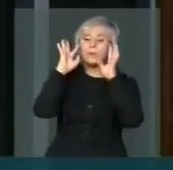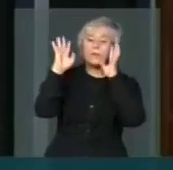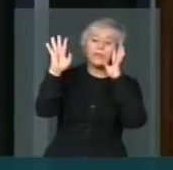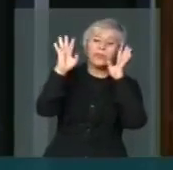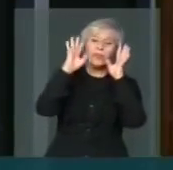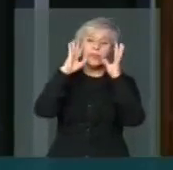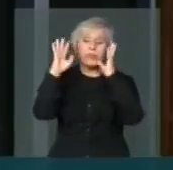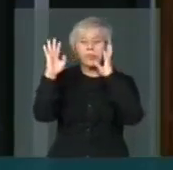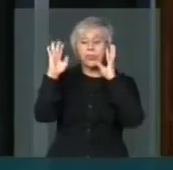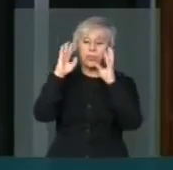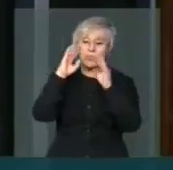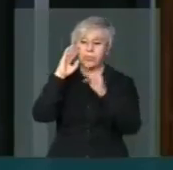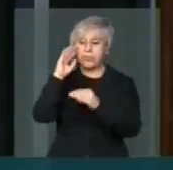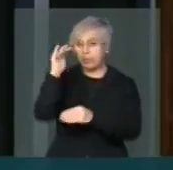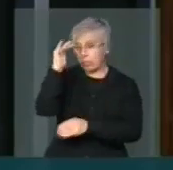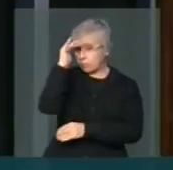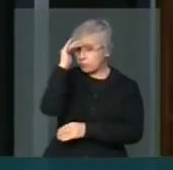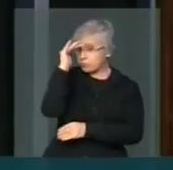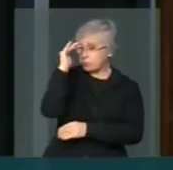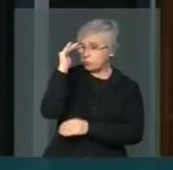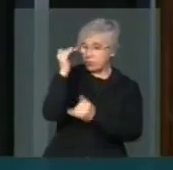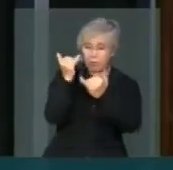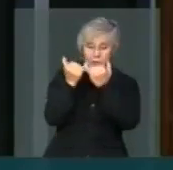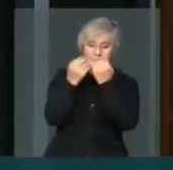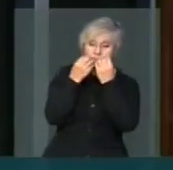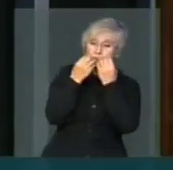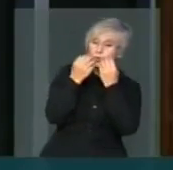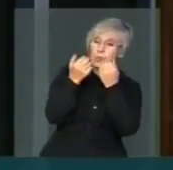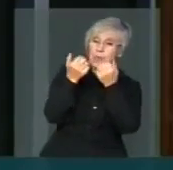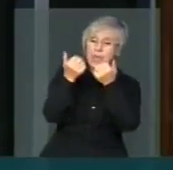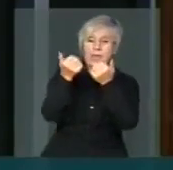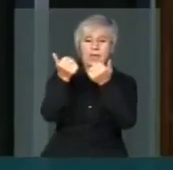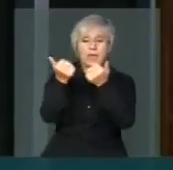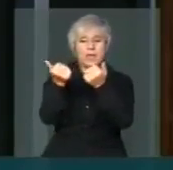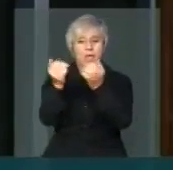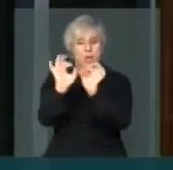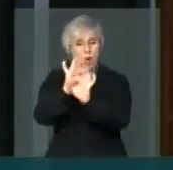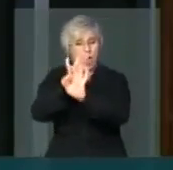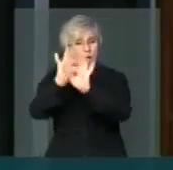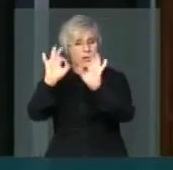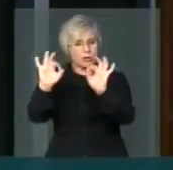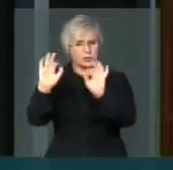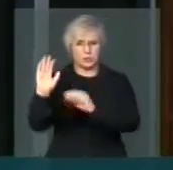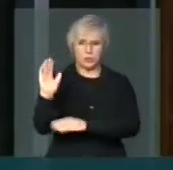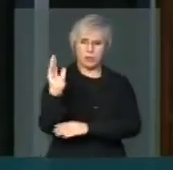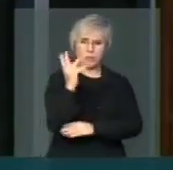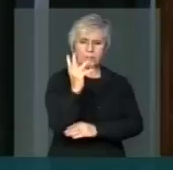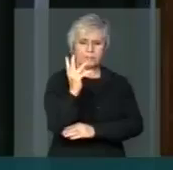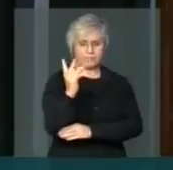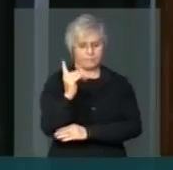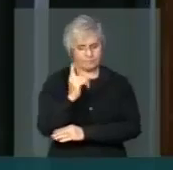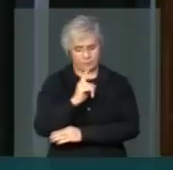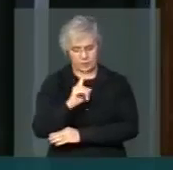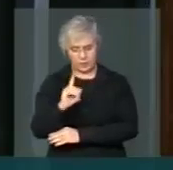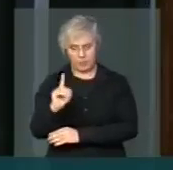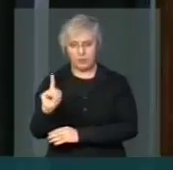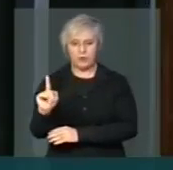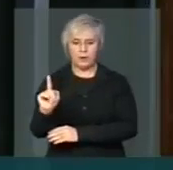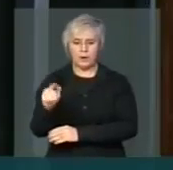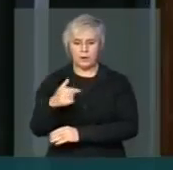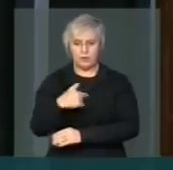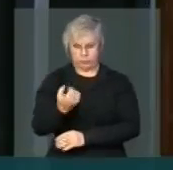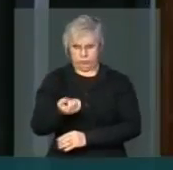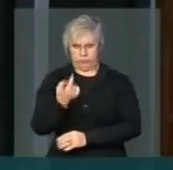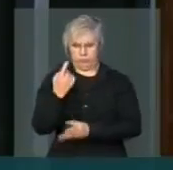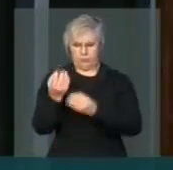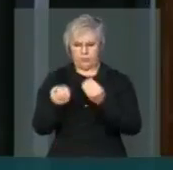estática, por mais que a paisagem possa evocar bons sentimentos ecológicos. Fico muito impressionado por